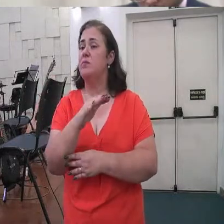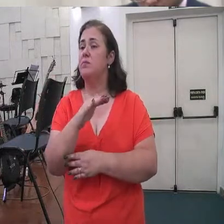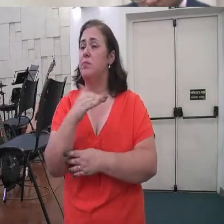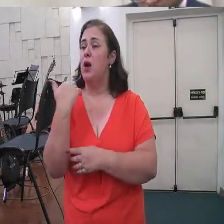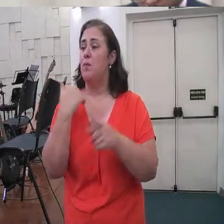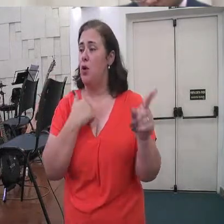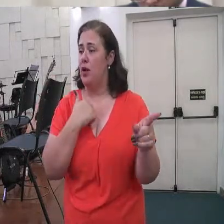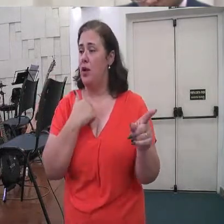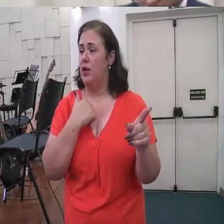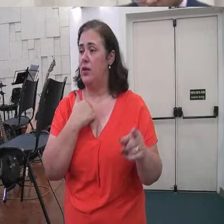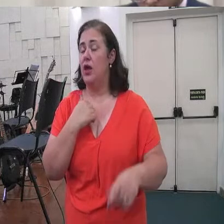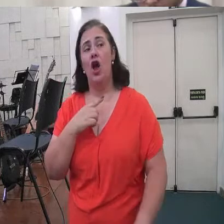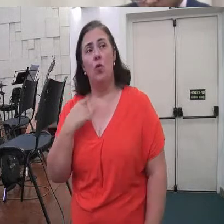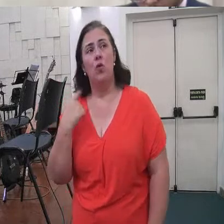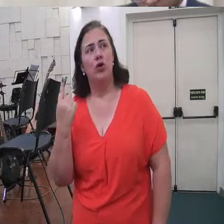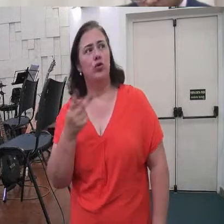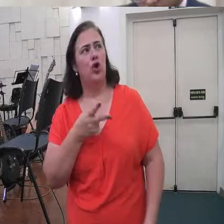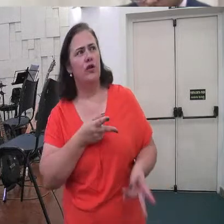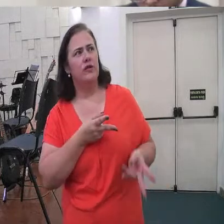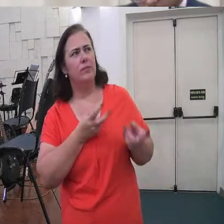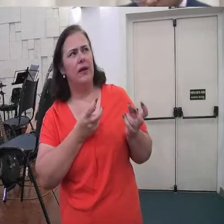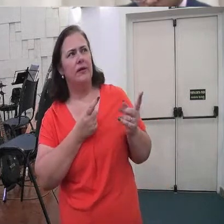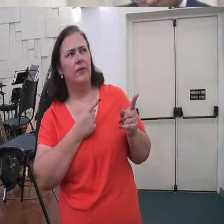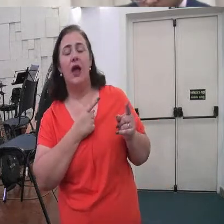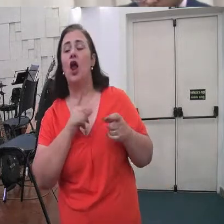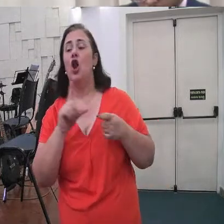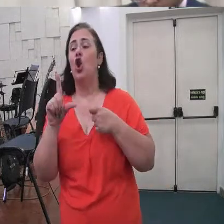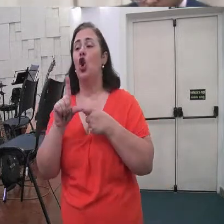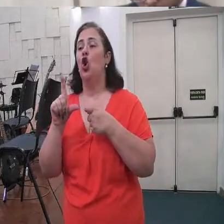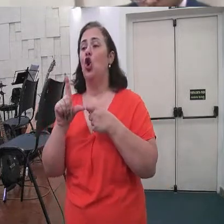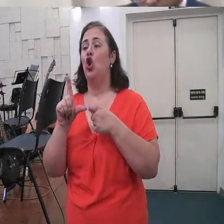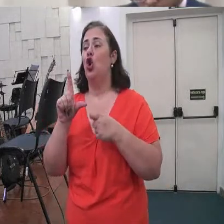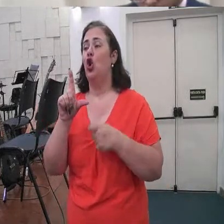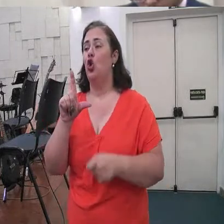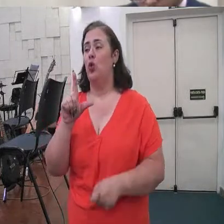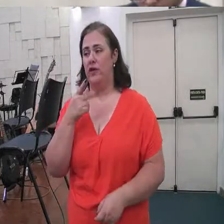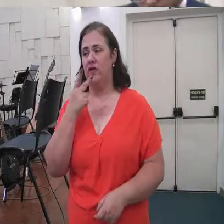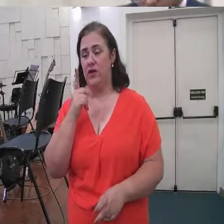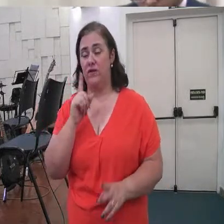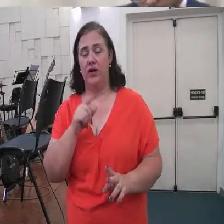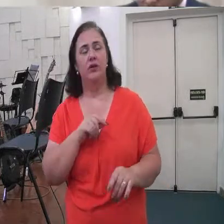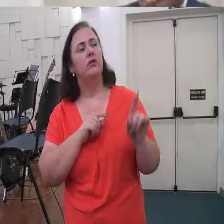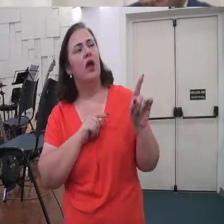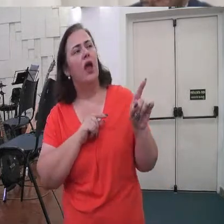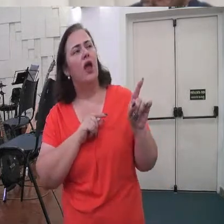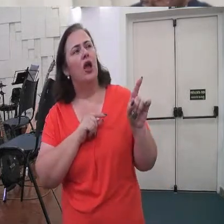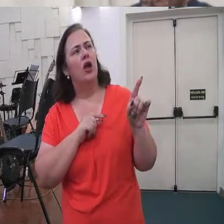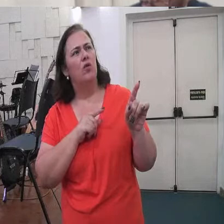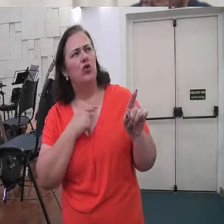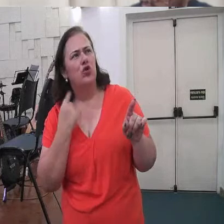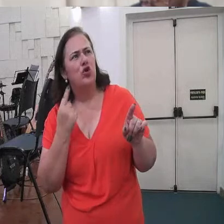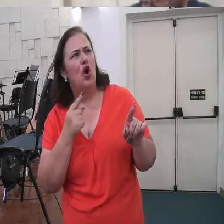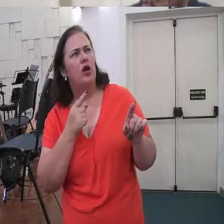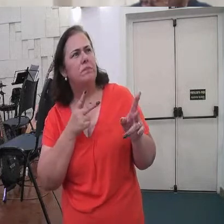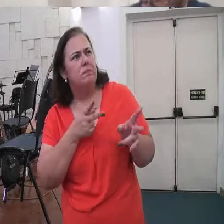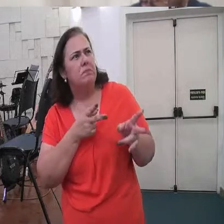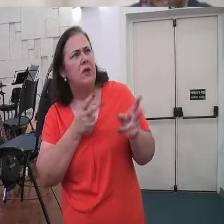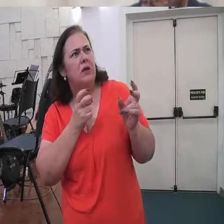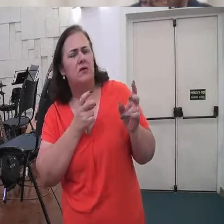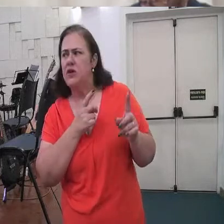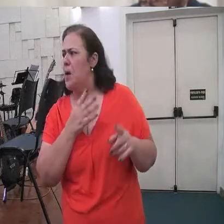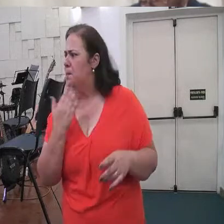os daquele lugar, aqui é Lucas que está falando, viu gente? Rogamos a Paulo que não subisse